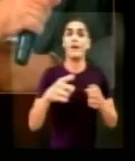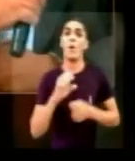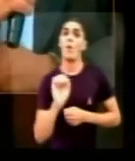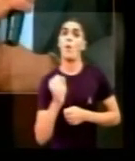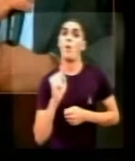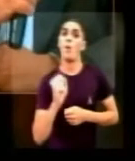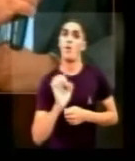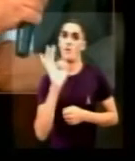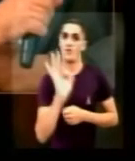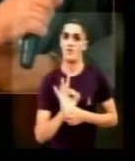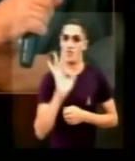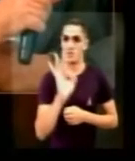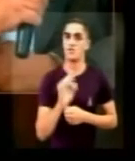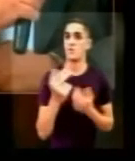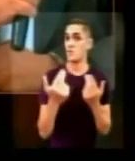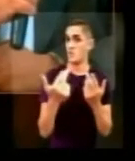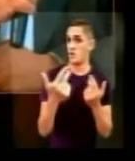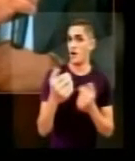88%, que corresponde a